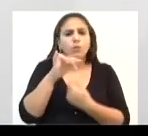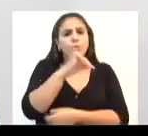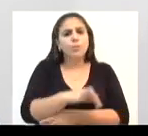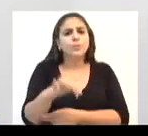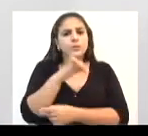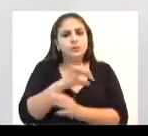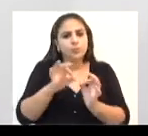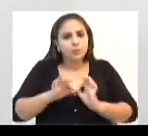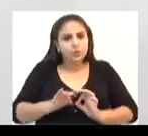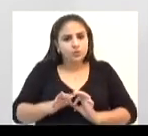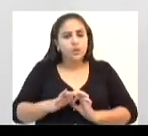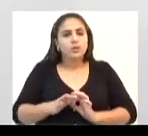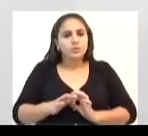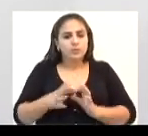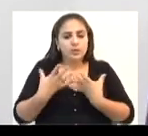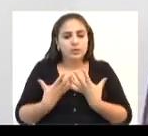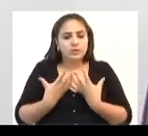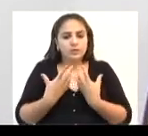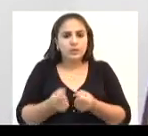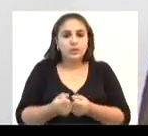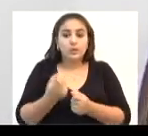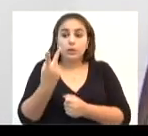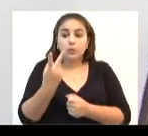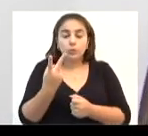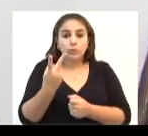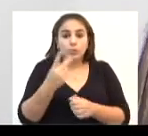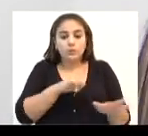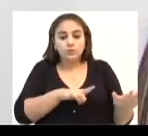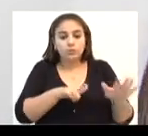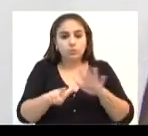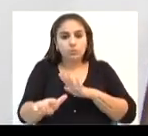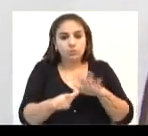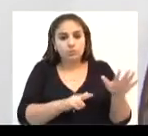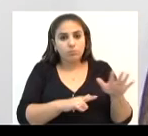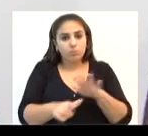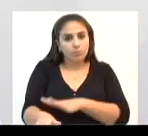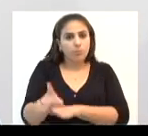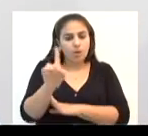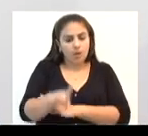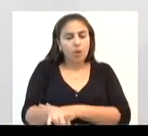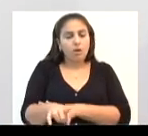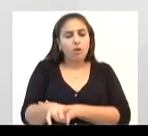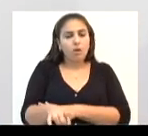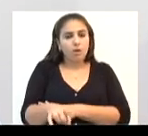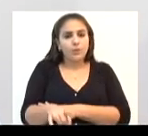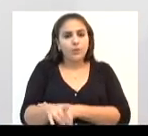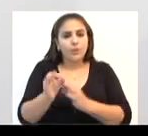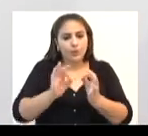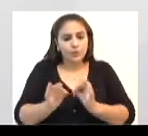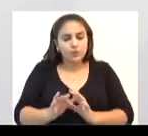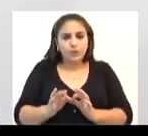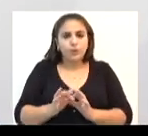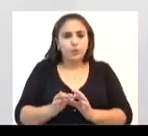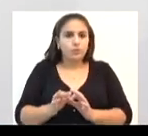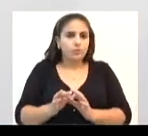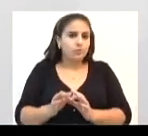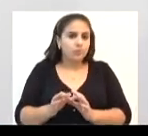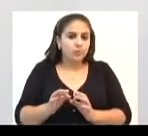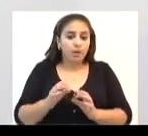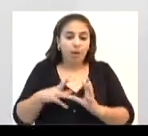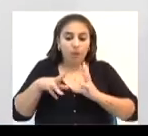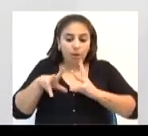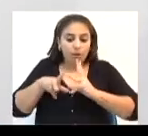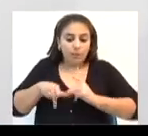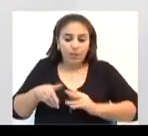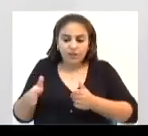era. Esse projeto foi aprovado em questão de 2 semanas, porque é um projeto que trata, num linguajar mais popular, né, da